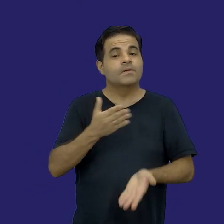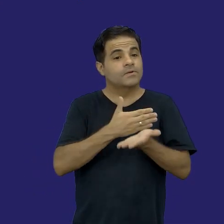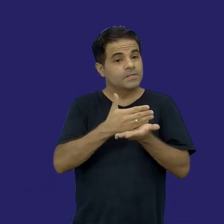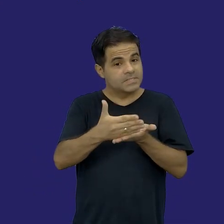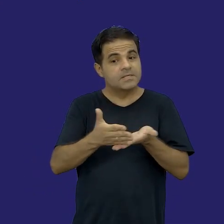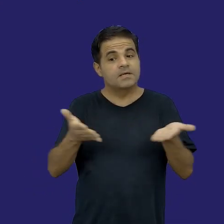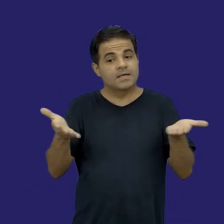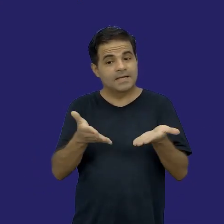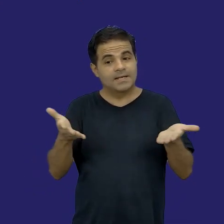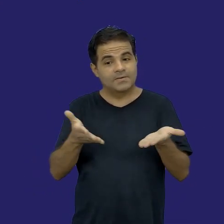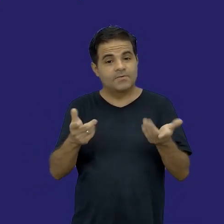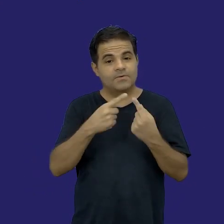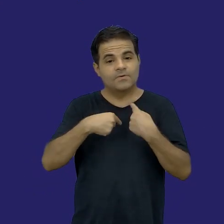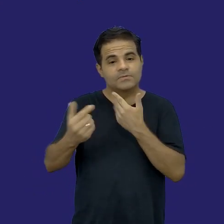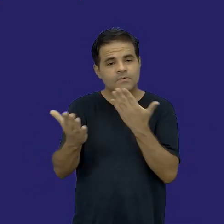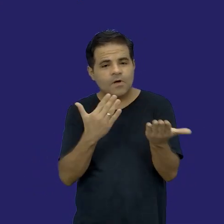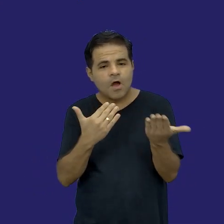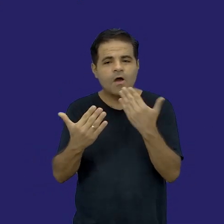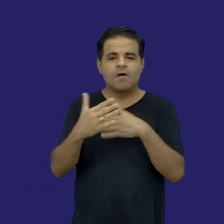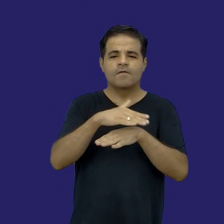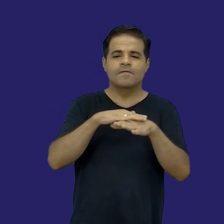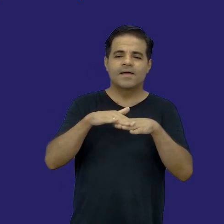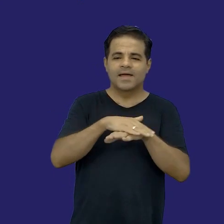iniciando aqui o nosso bate-papo,